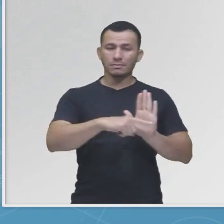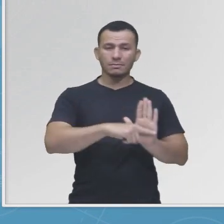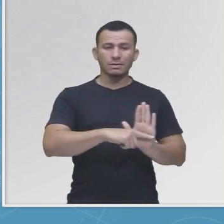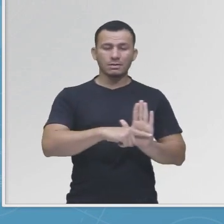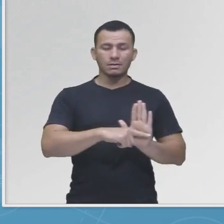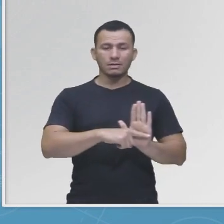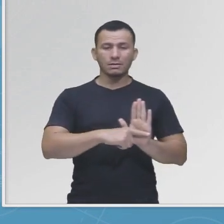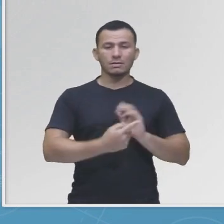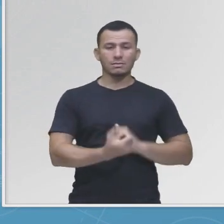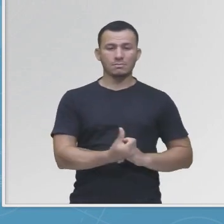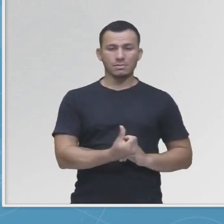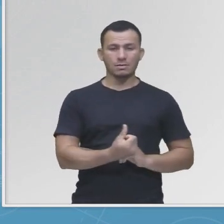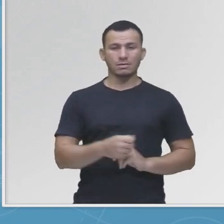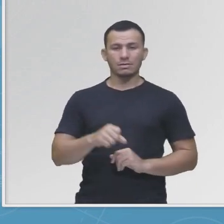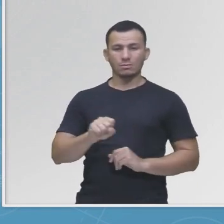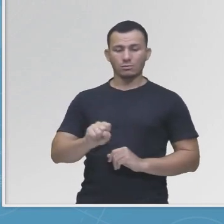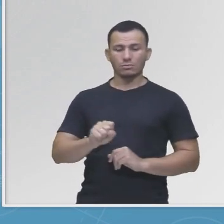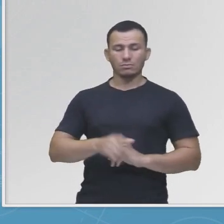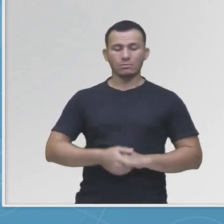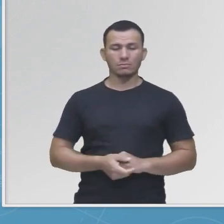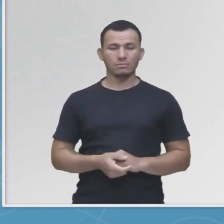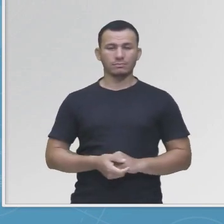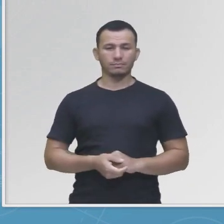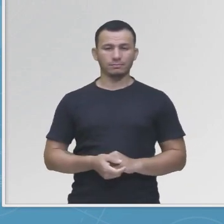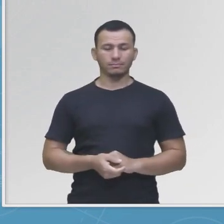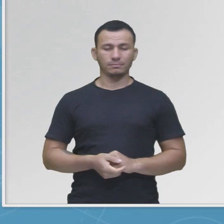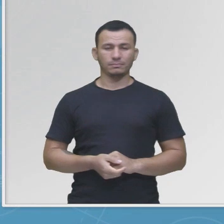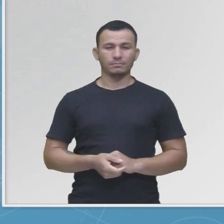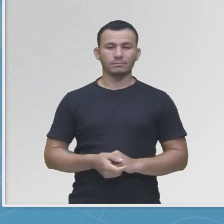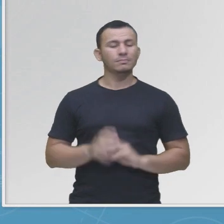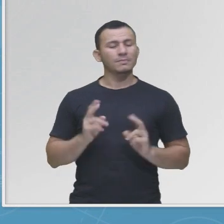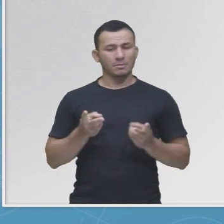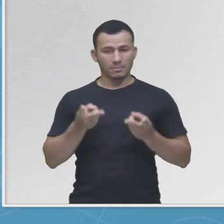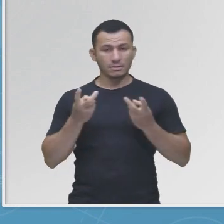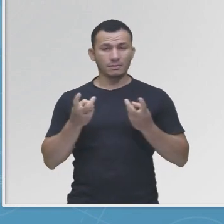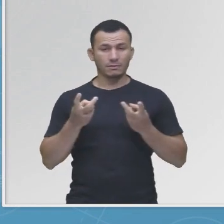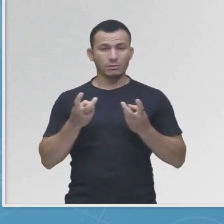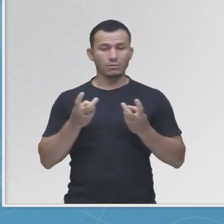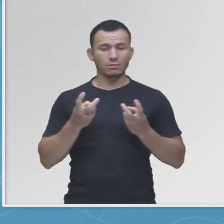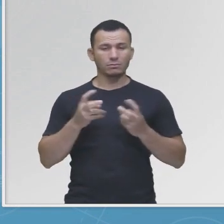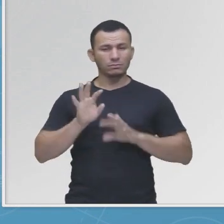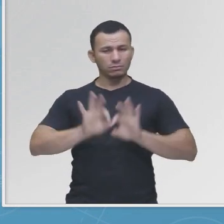menos 68. Observando aqui, ó,